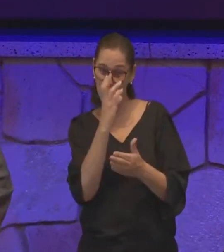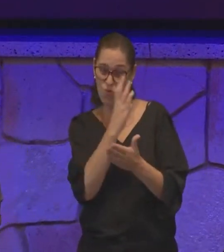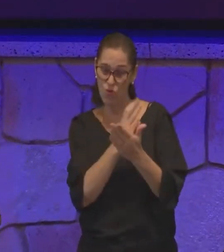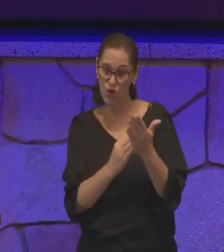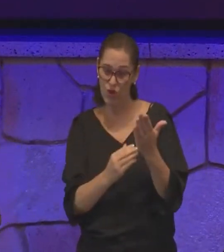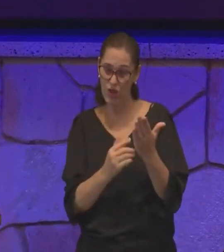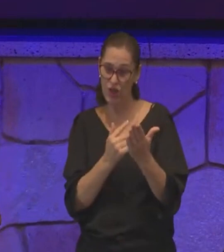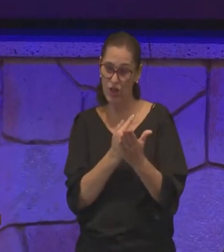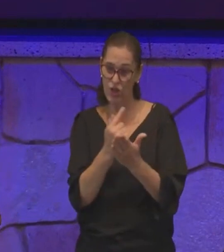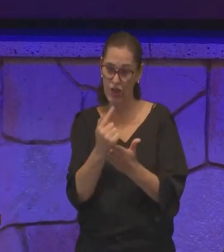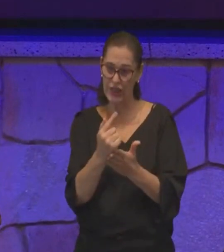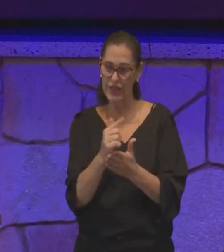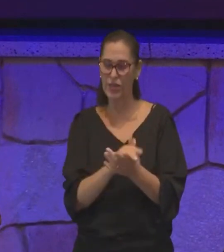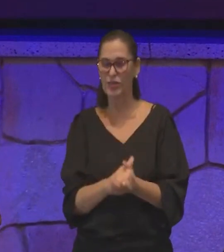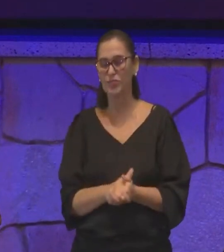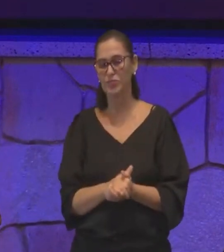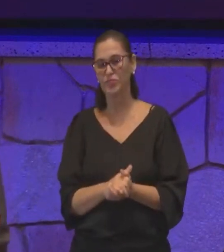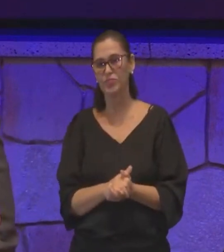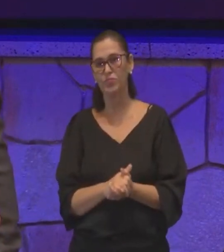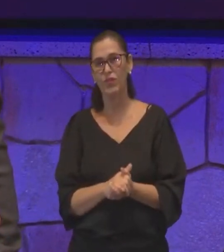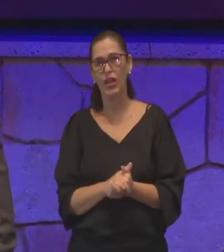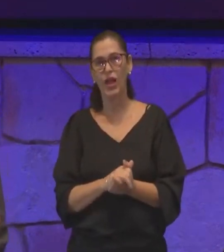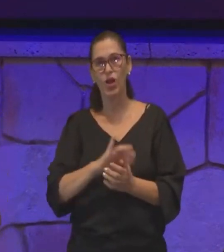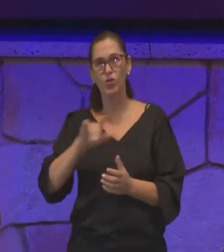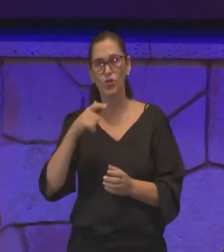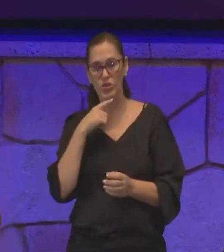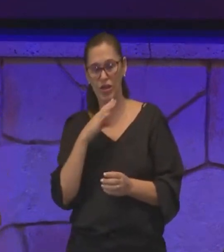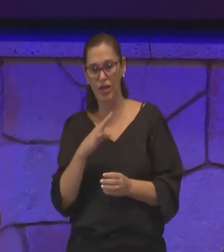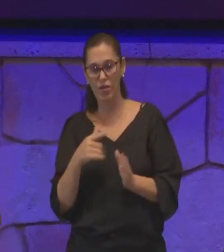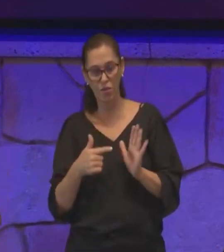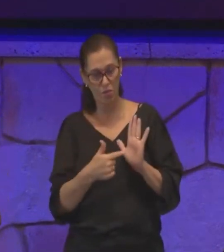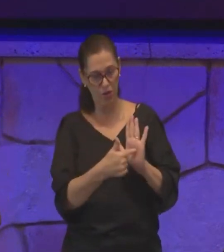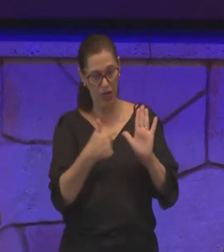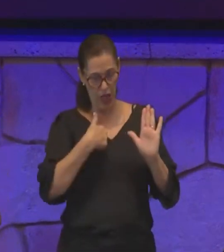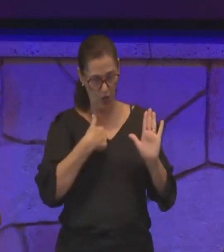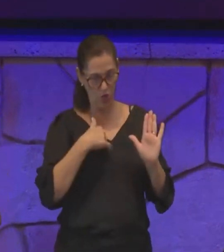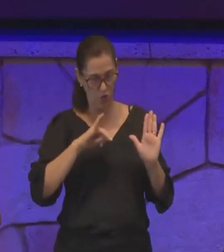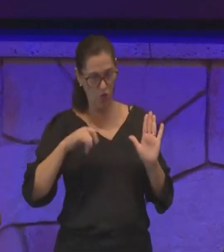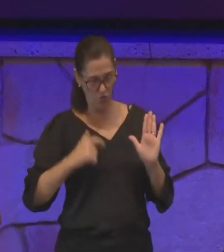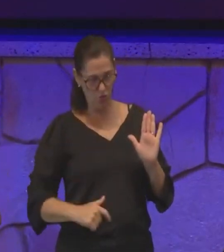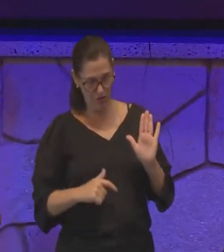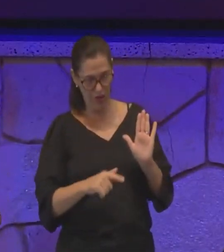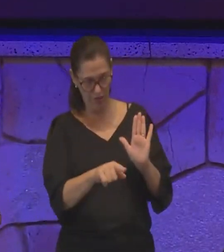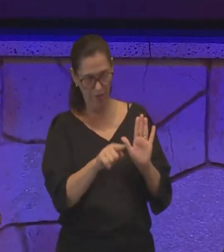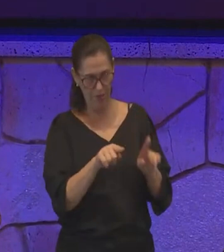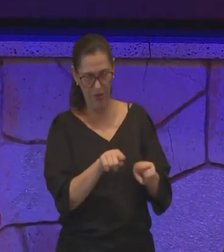comigo. Quando José se dá a conhecer aos seus irmãos,